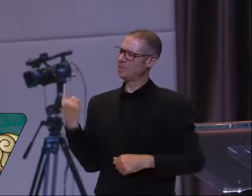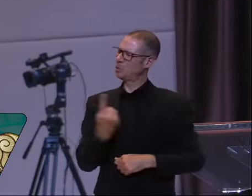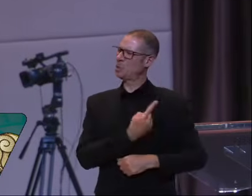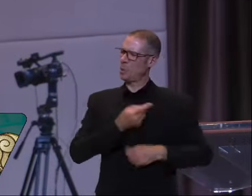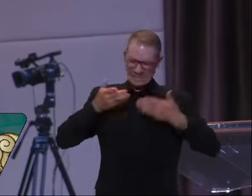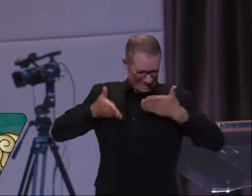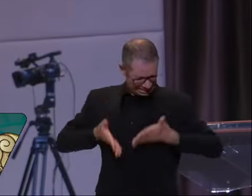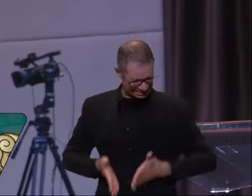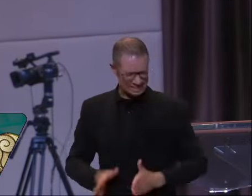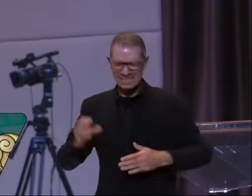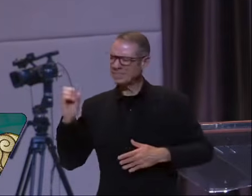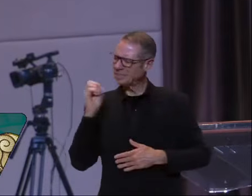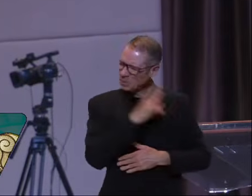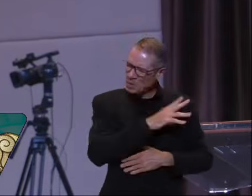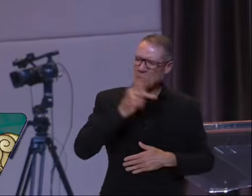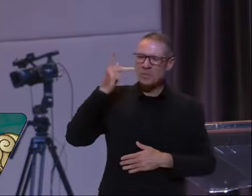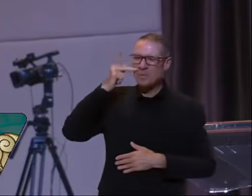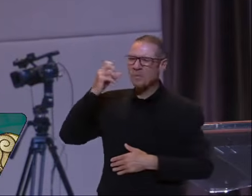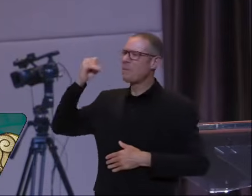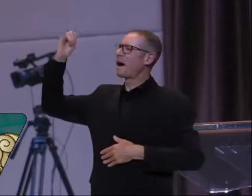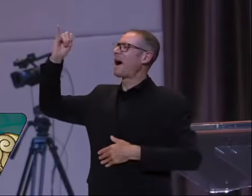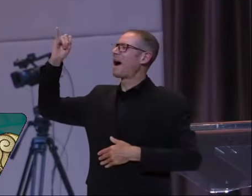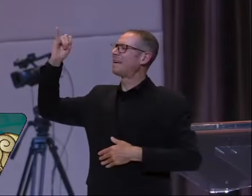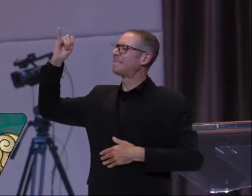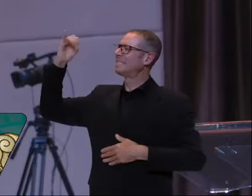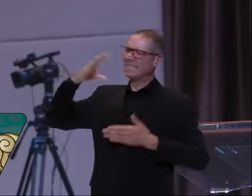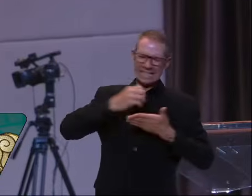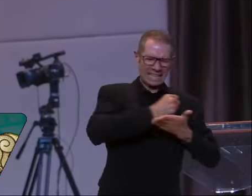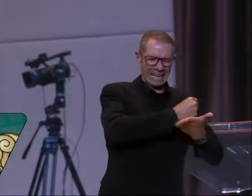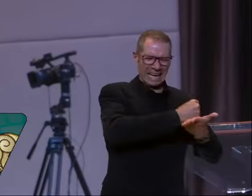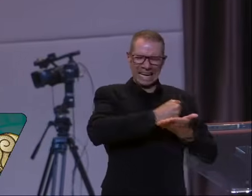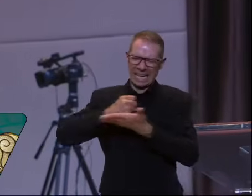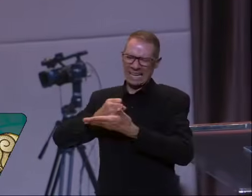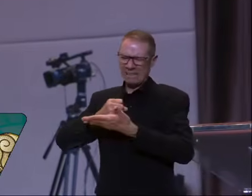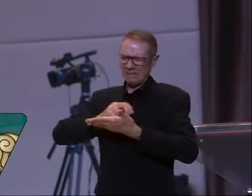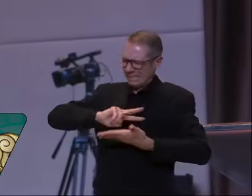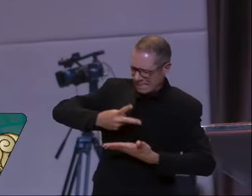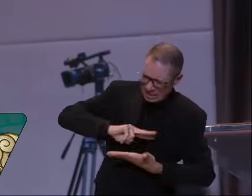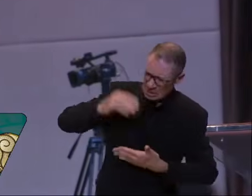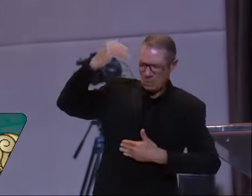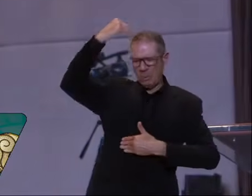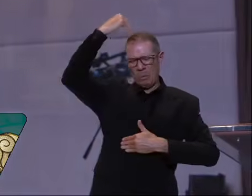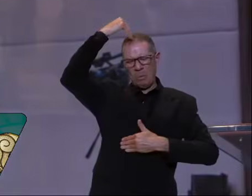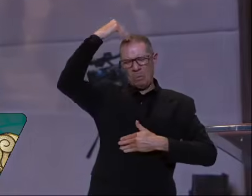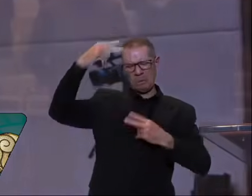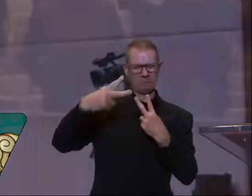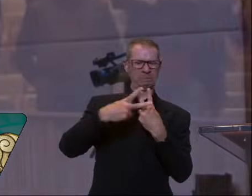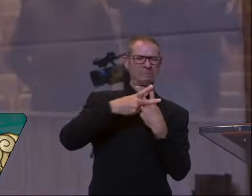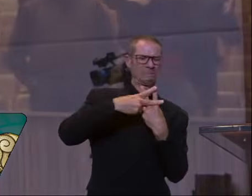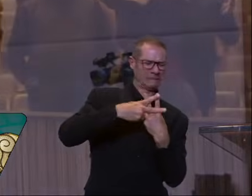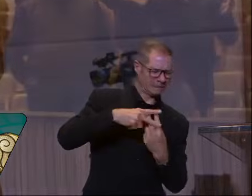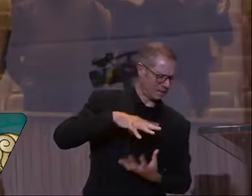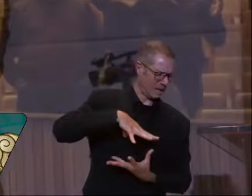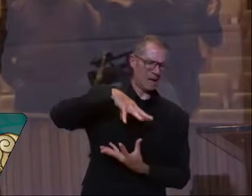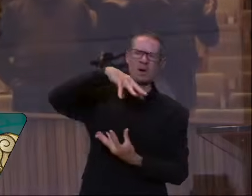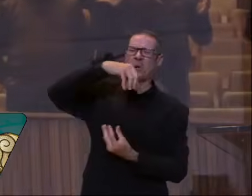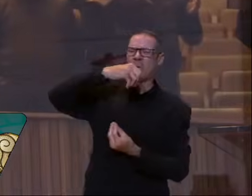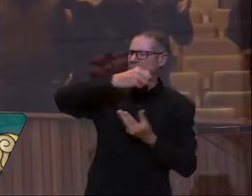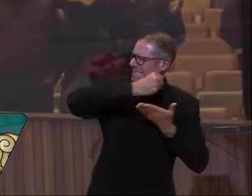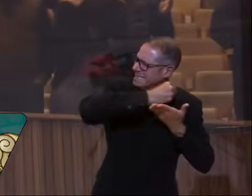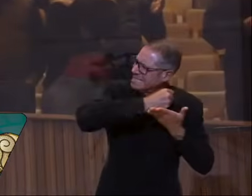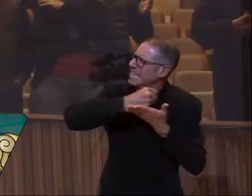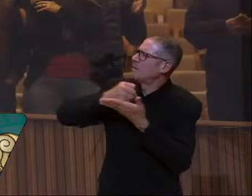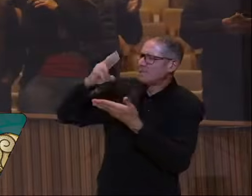nascemos de novo. Pai, leva embora o tormento, a culpa, a prisão da alma.